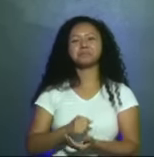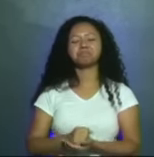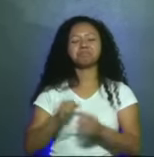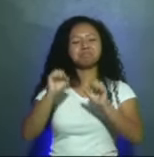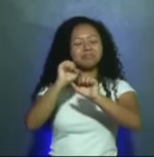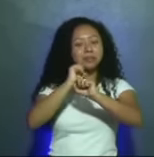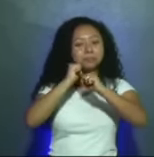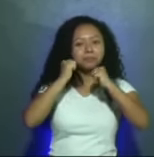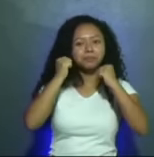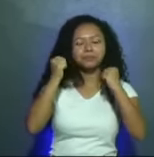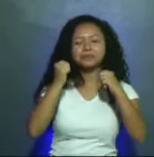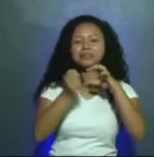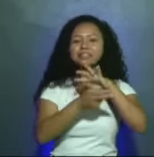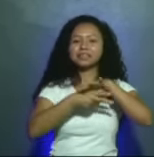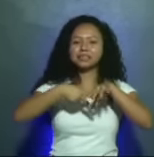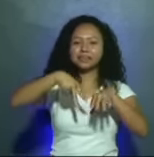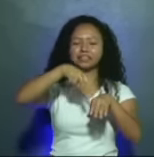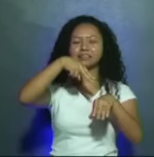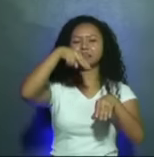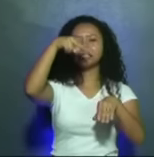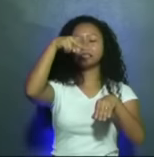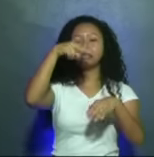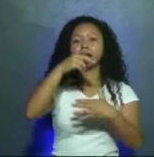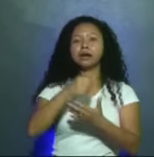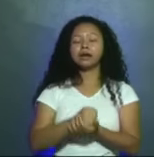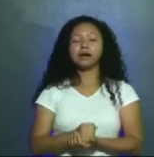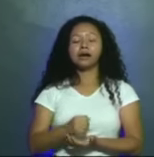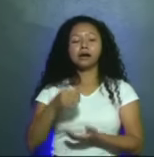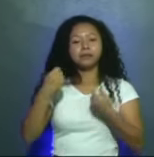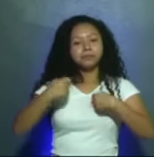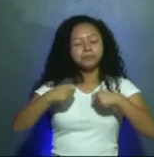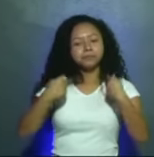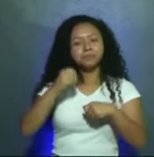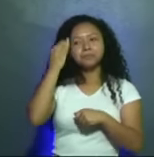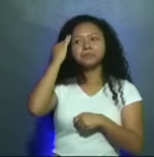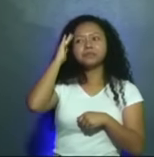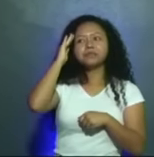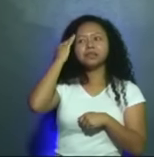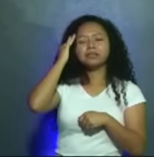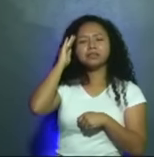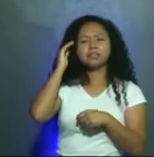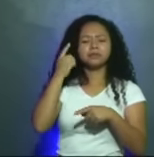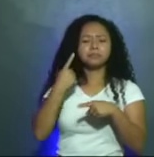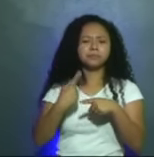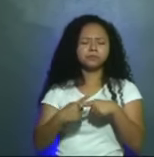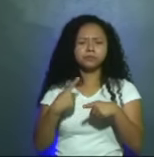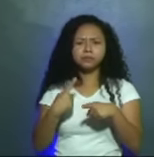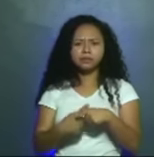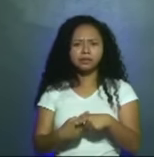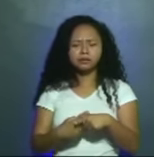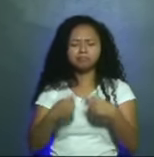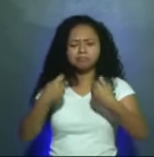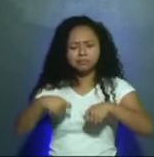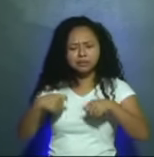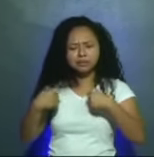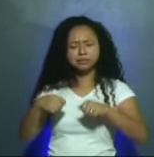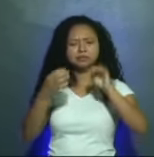poder da ressurreição, nós temos que entender por que foi necessário Jesus